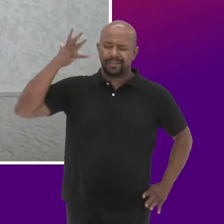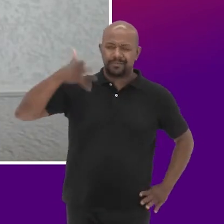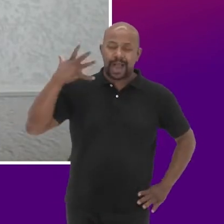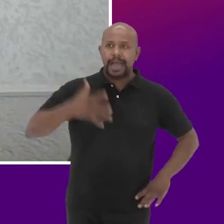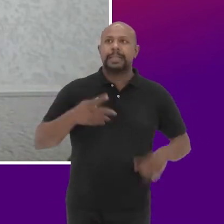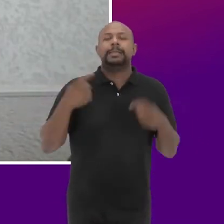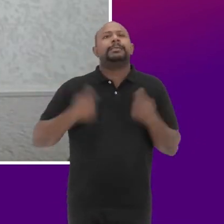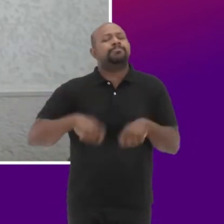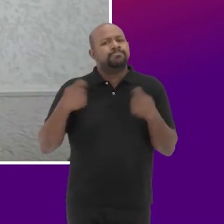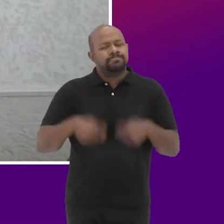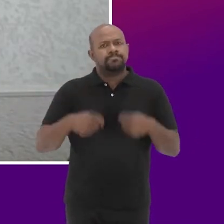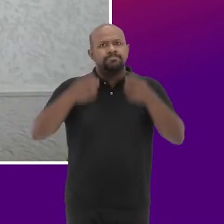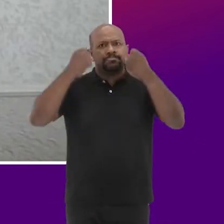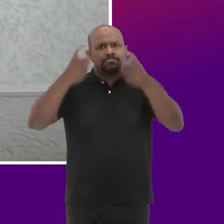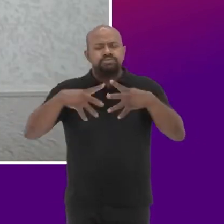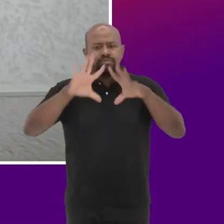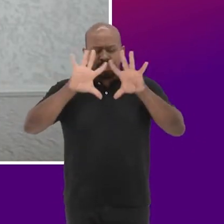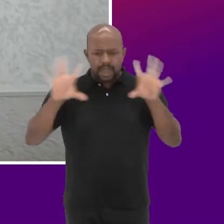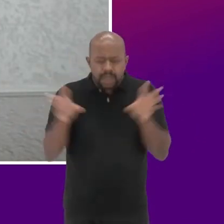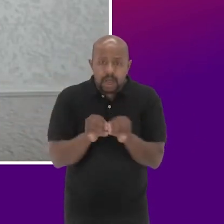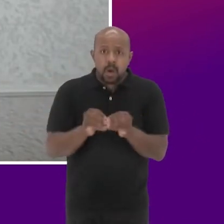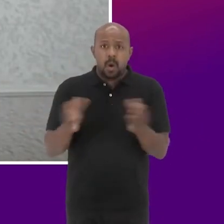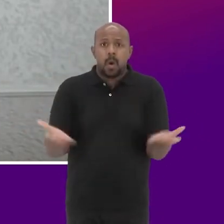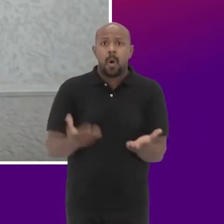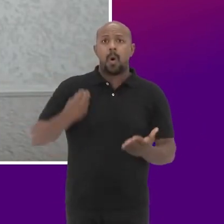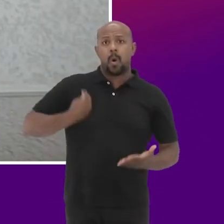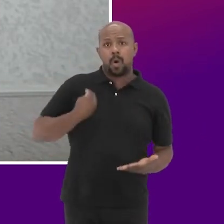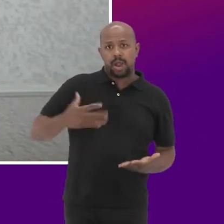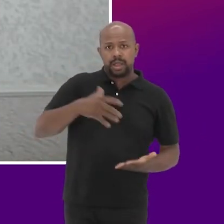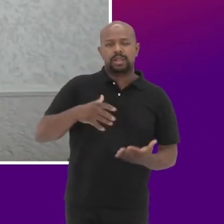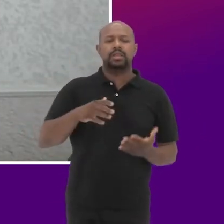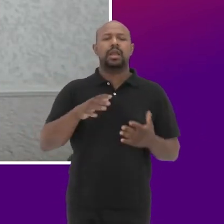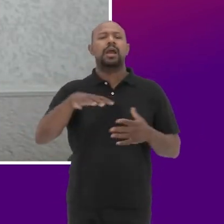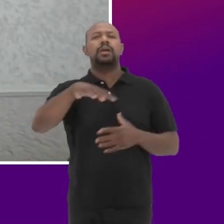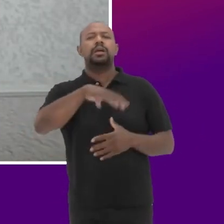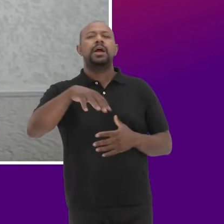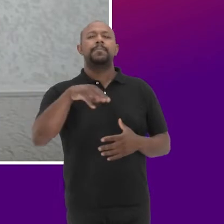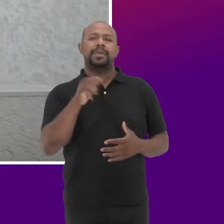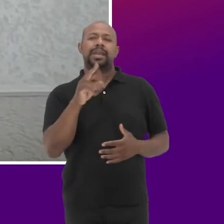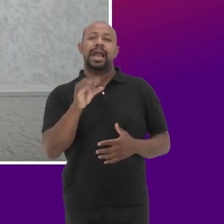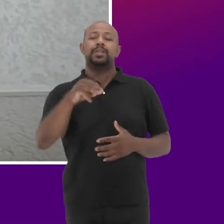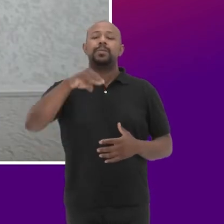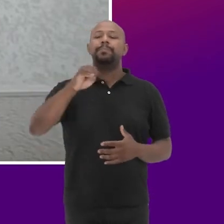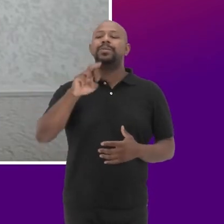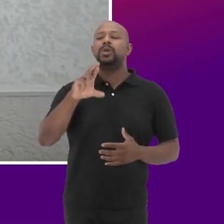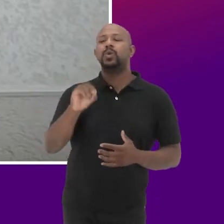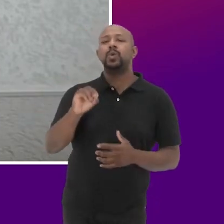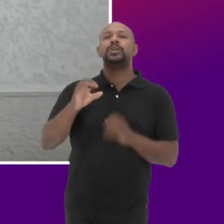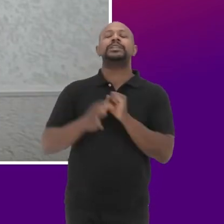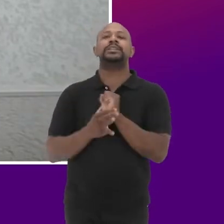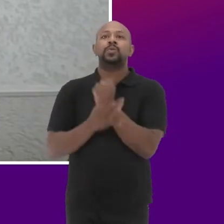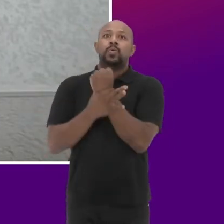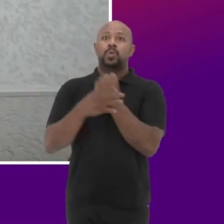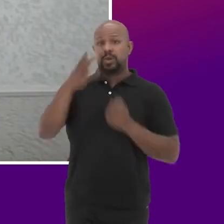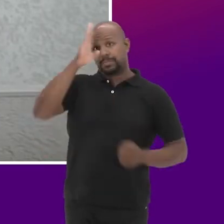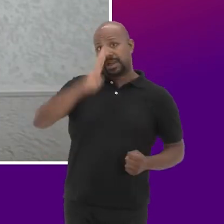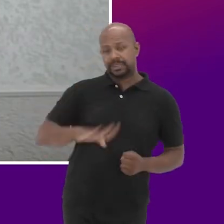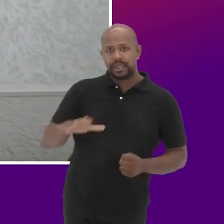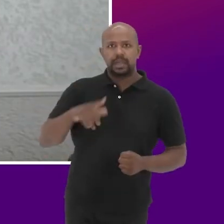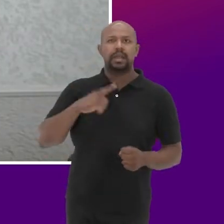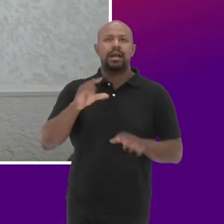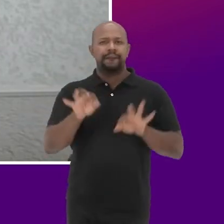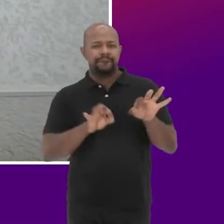não poderia deixar de contextualizar o mercado de microseguros brasileiro, que vem se preparando